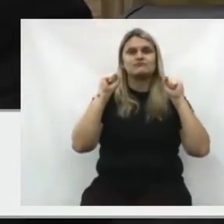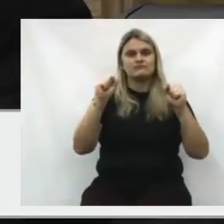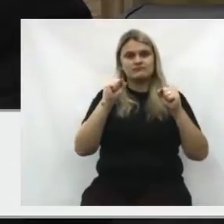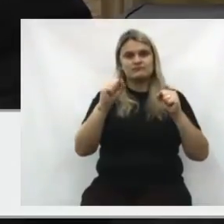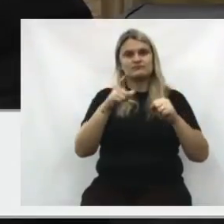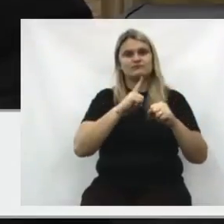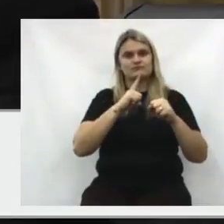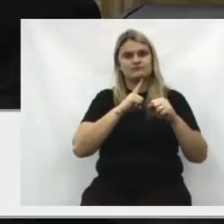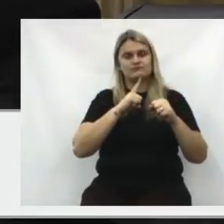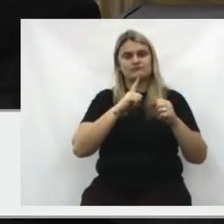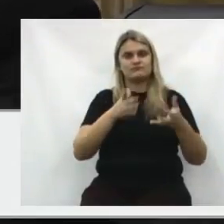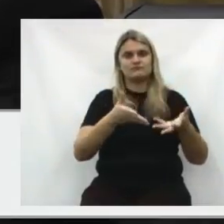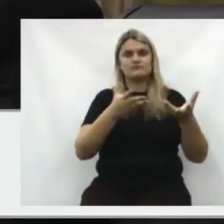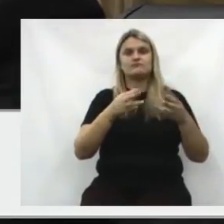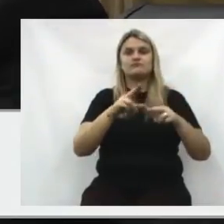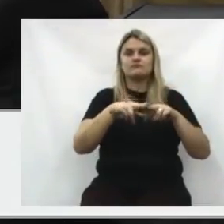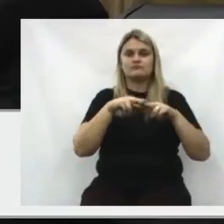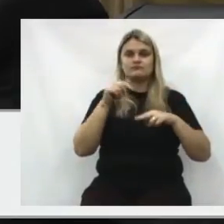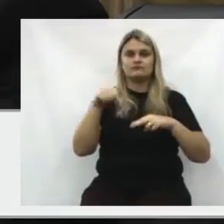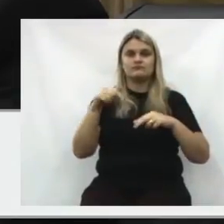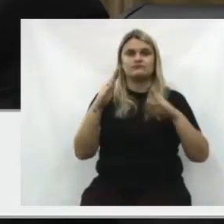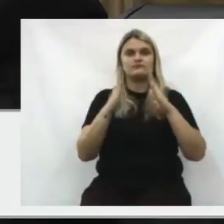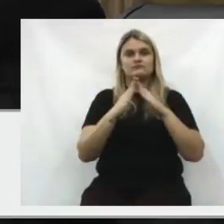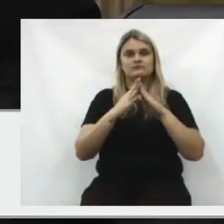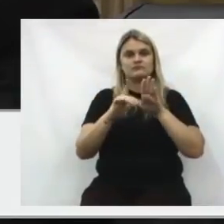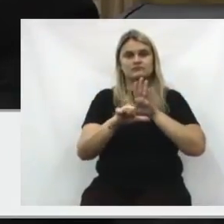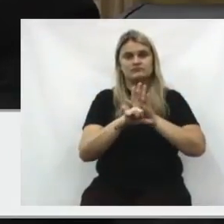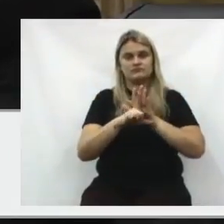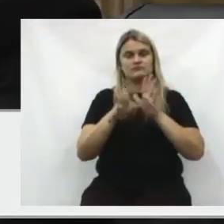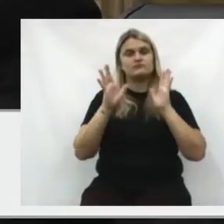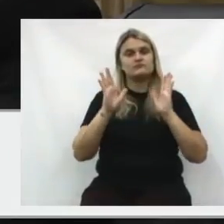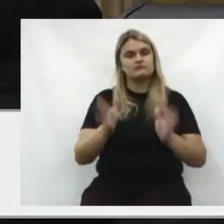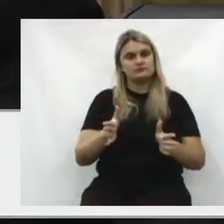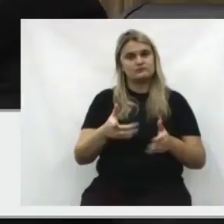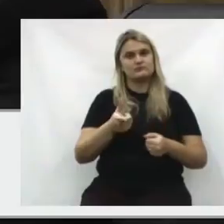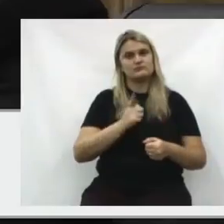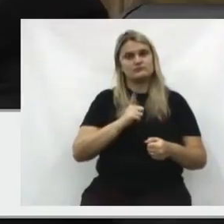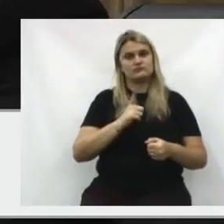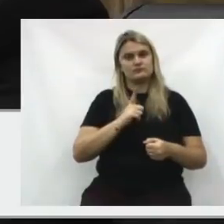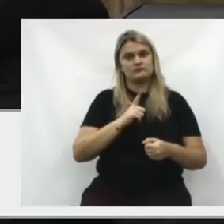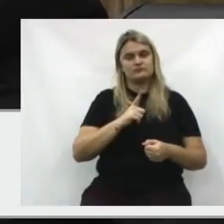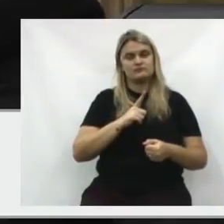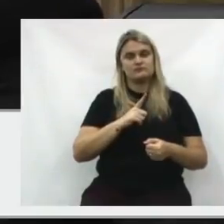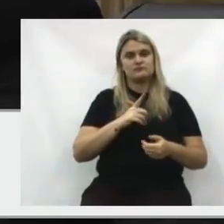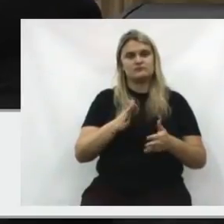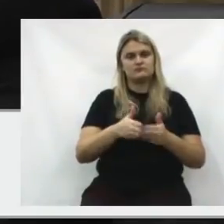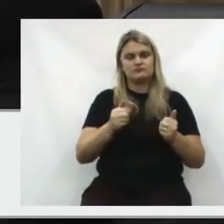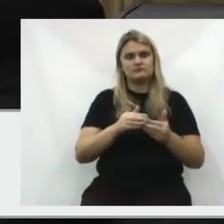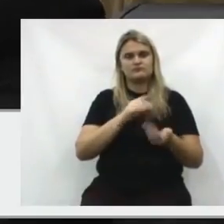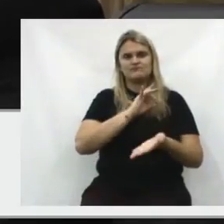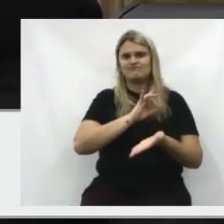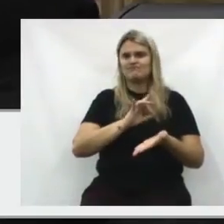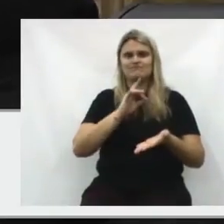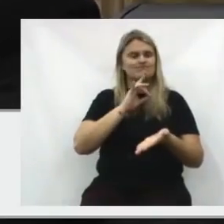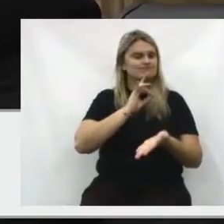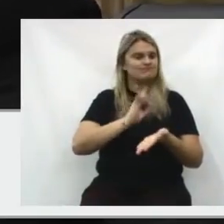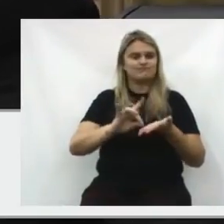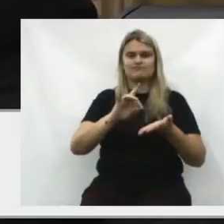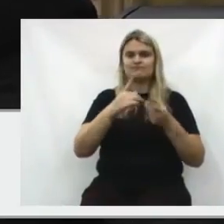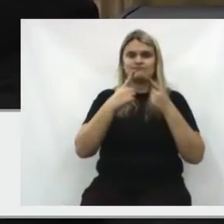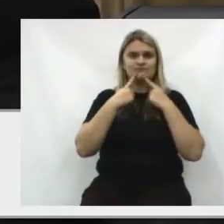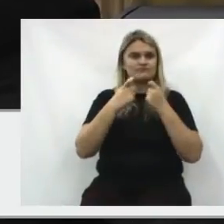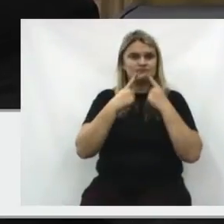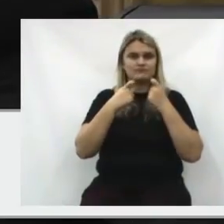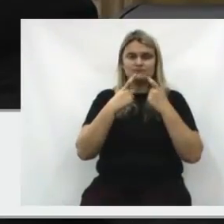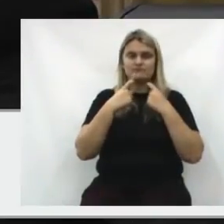na imprensa, poderá surtir efeitos. Por isso essa Casa de Leis hoje se manifesta com esse ato de